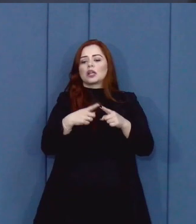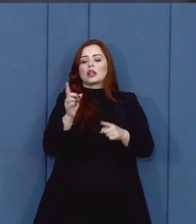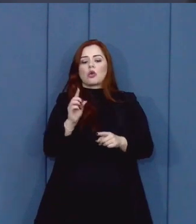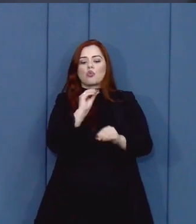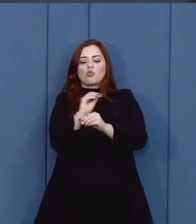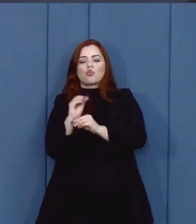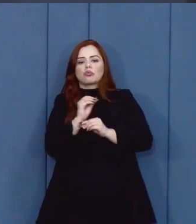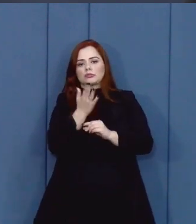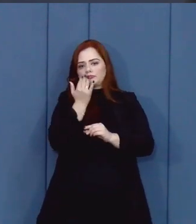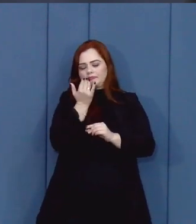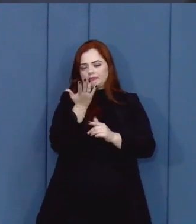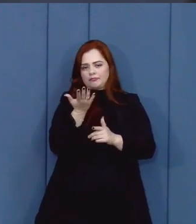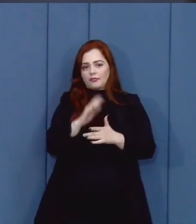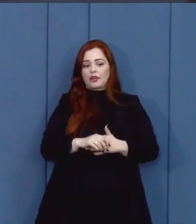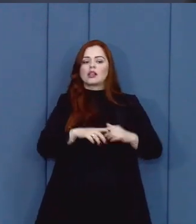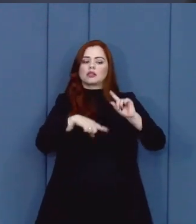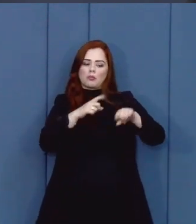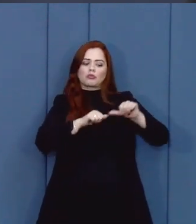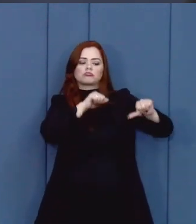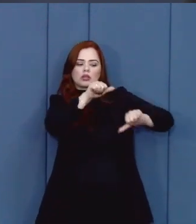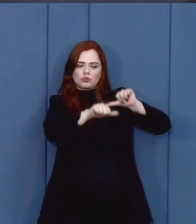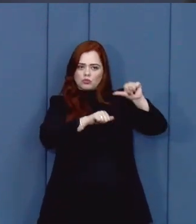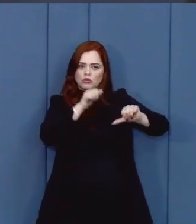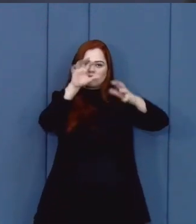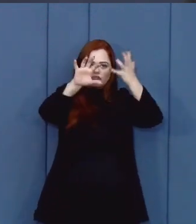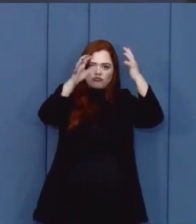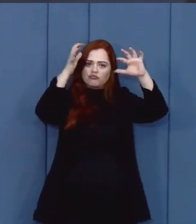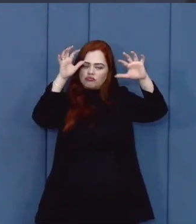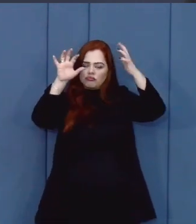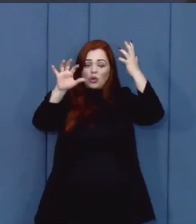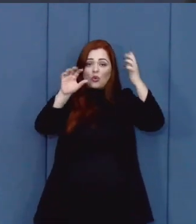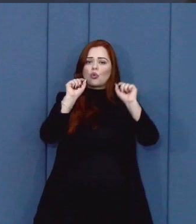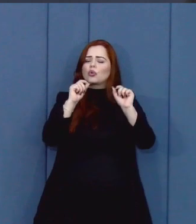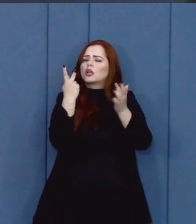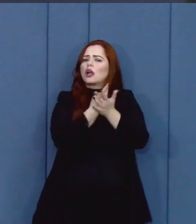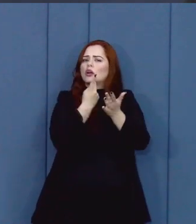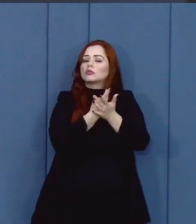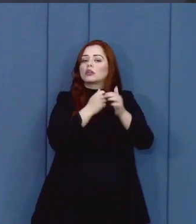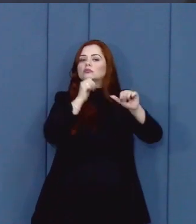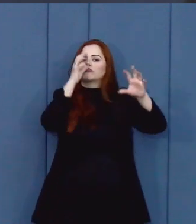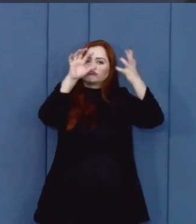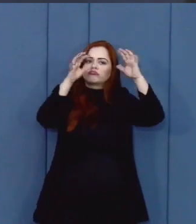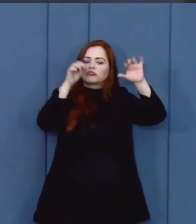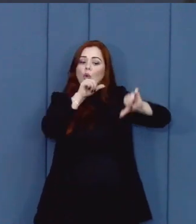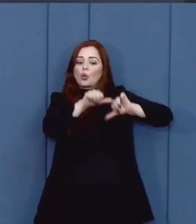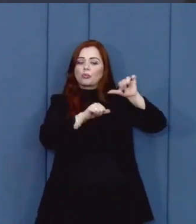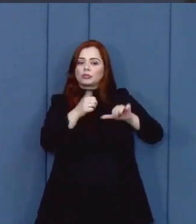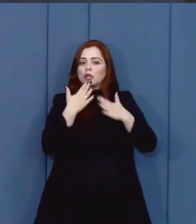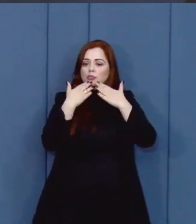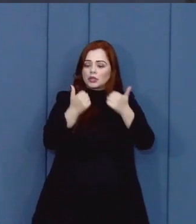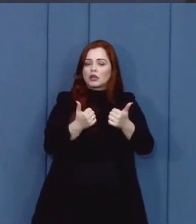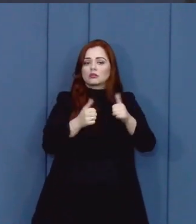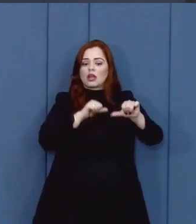alimentar. Com as mudanças climáticas, o que acontece é que as mudanças climáticas favorecem